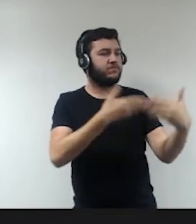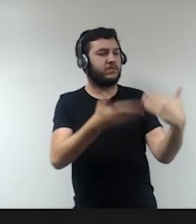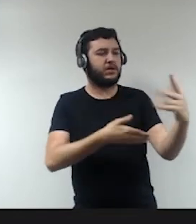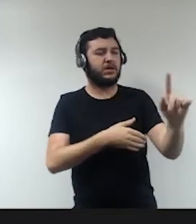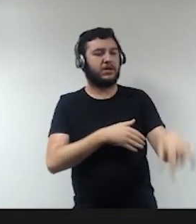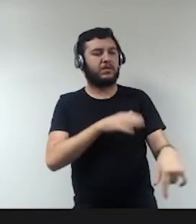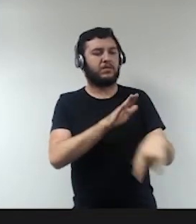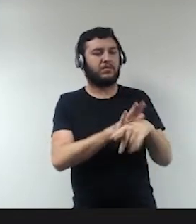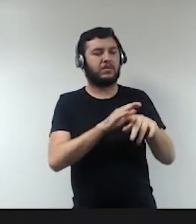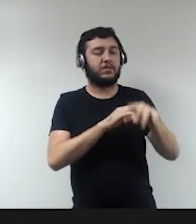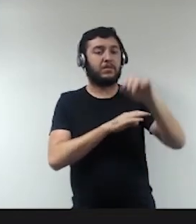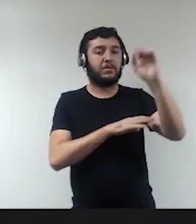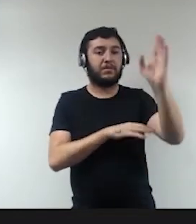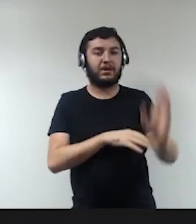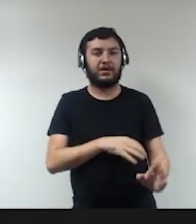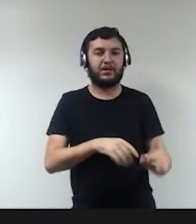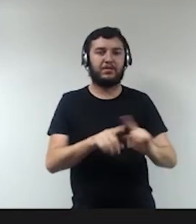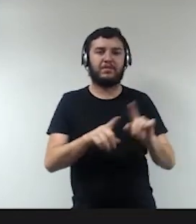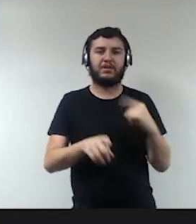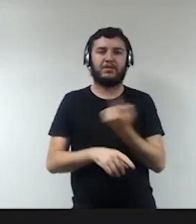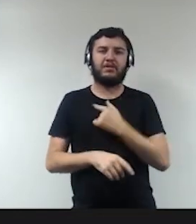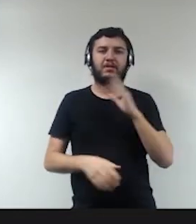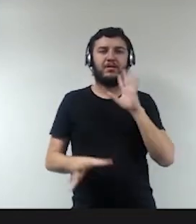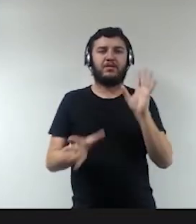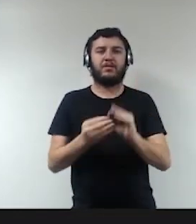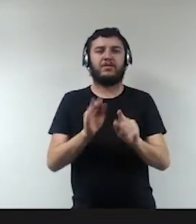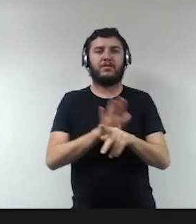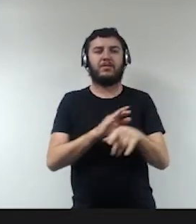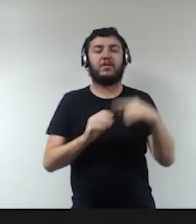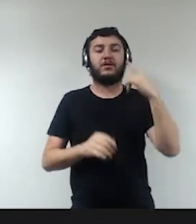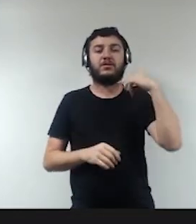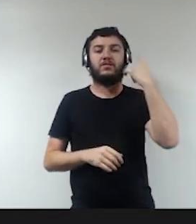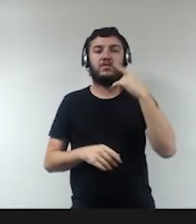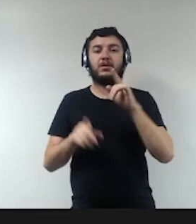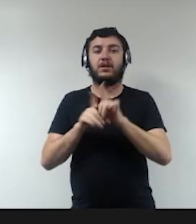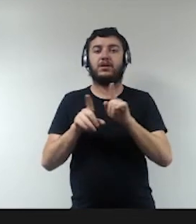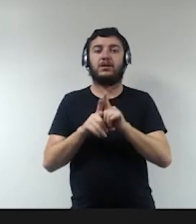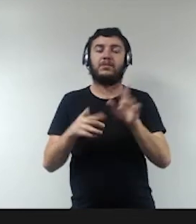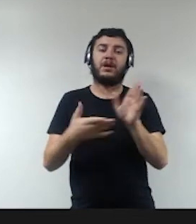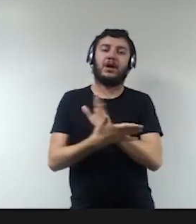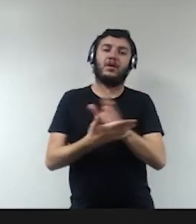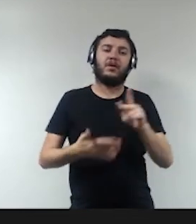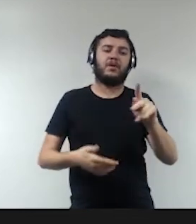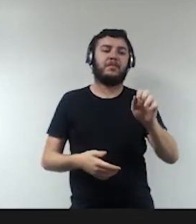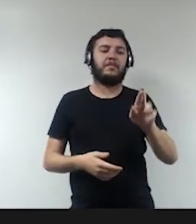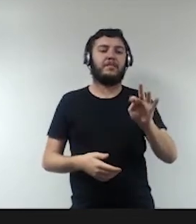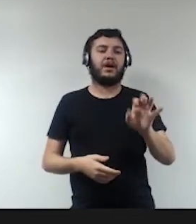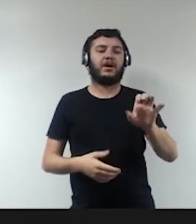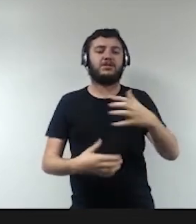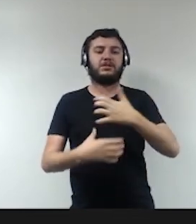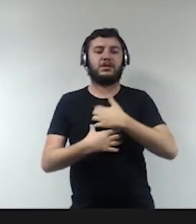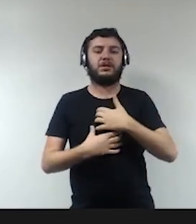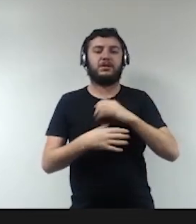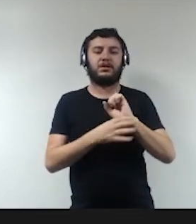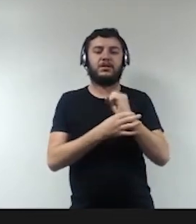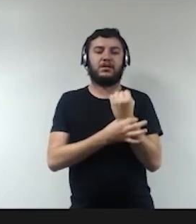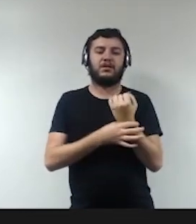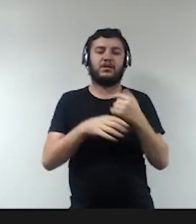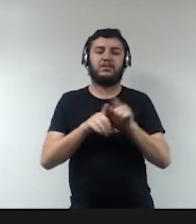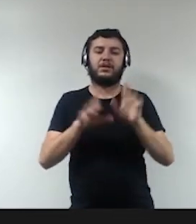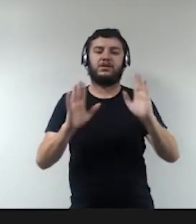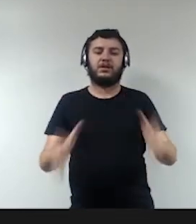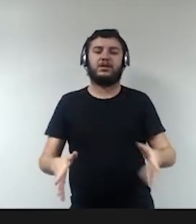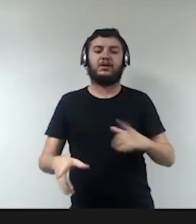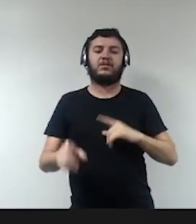porque ainda tanto os advogados como as partes sentem uma certa segurança quando há um encaminhamento